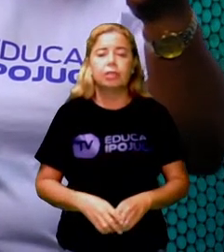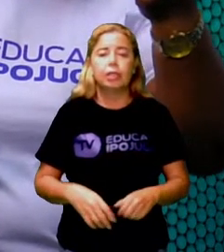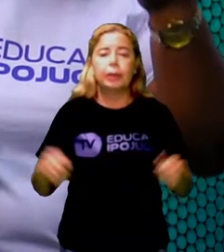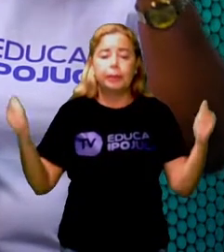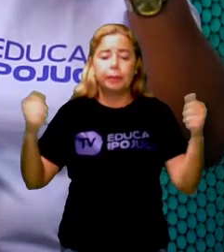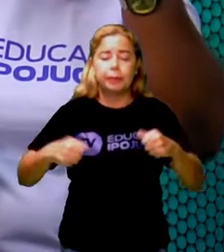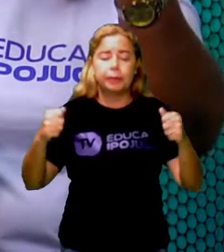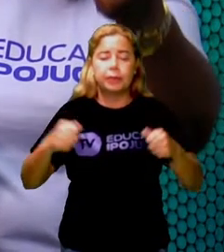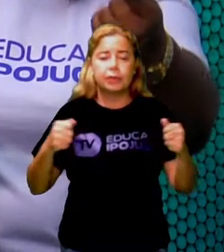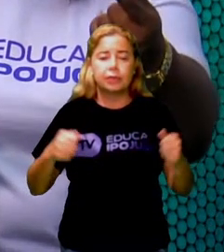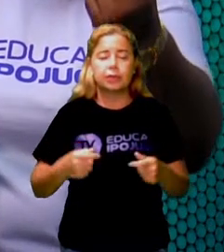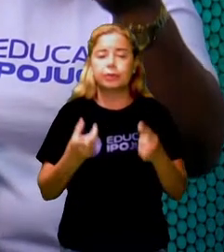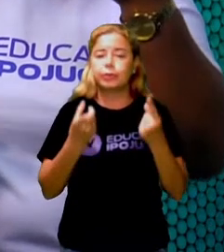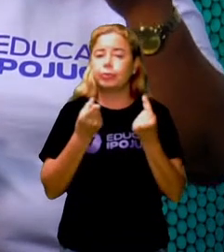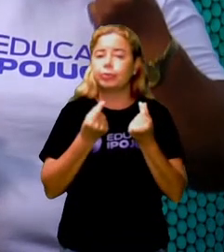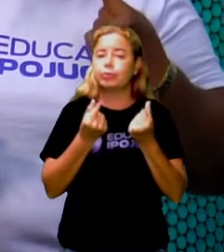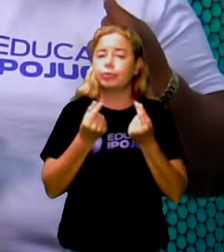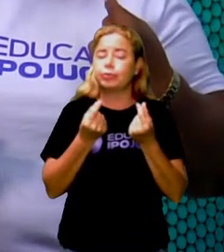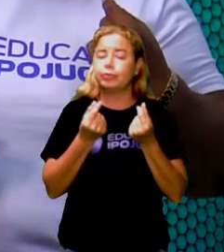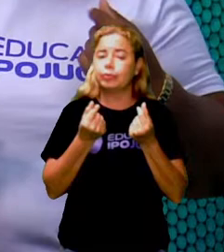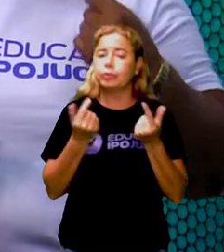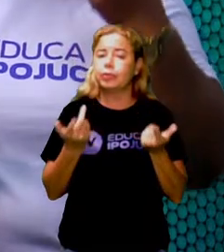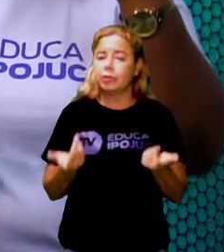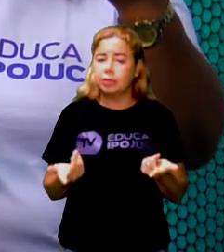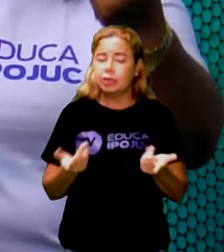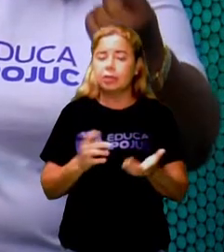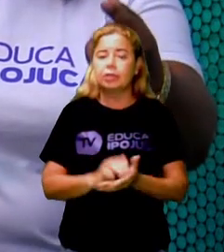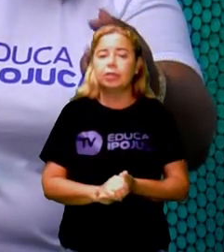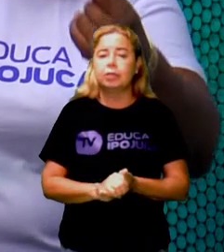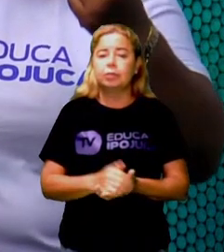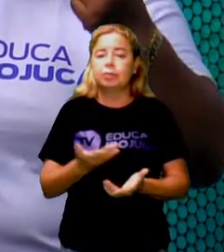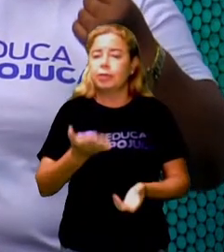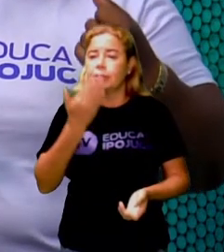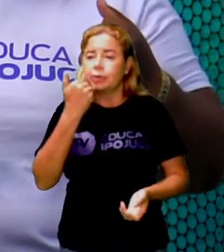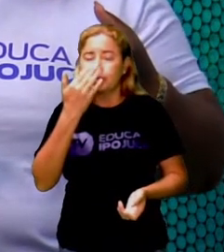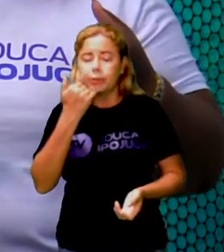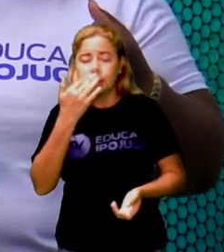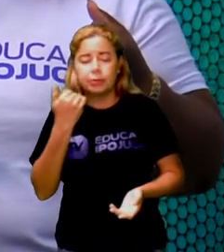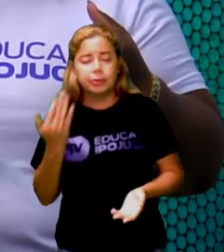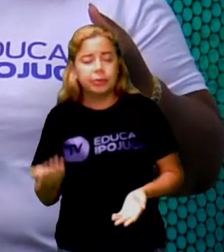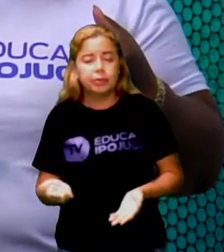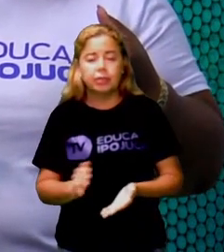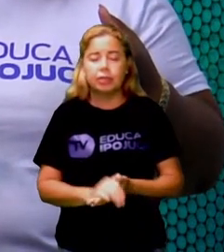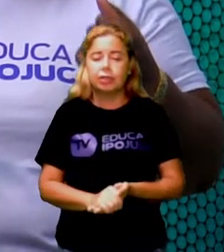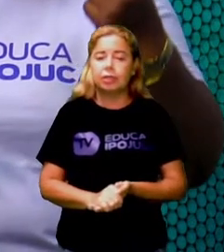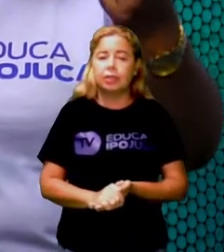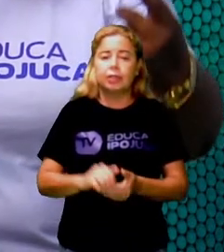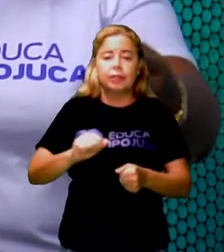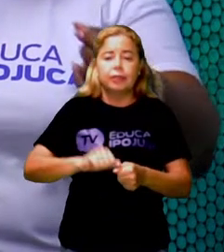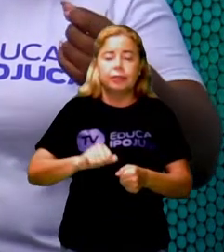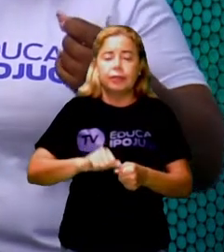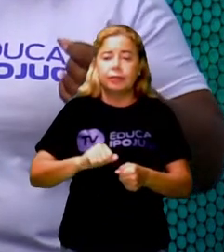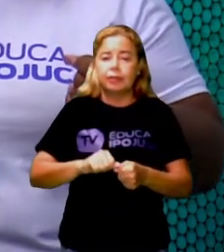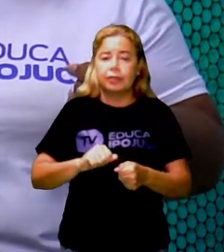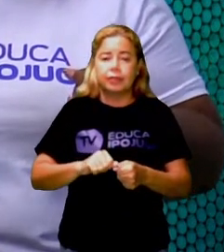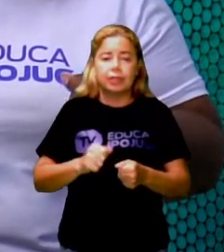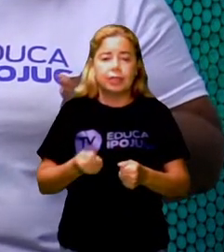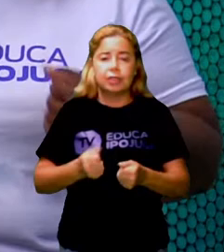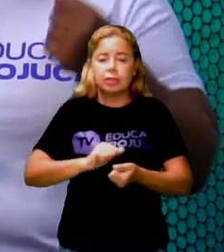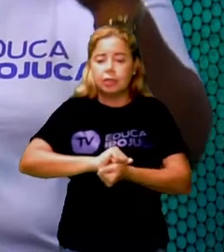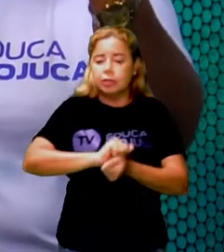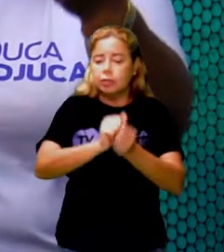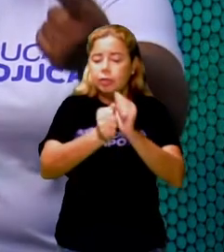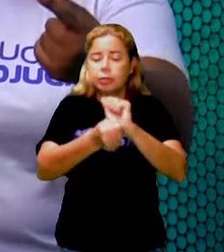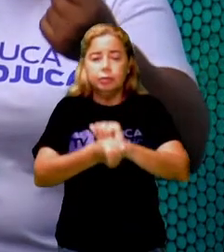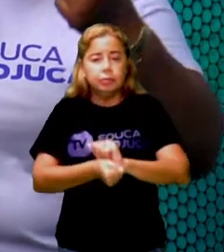precisamos do dinheiro para poder obter o recurso, para poder praticar um exercício físico na